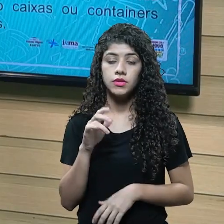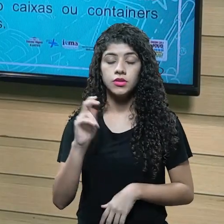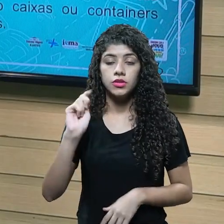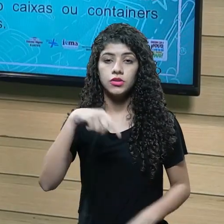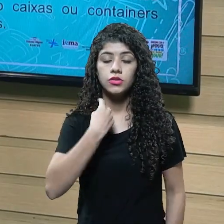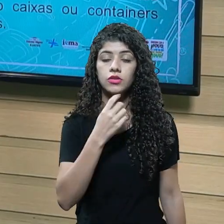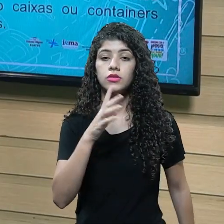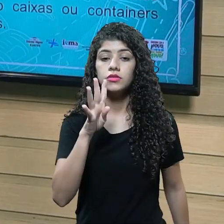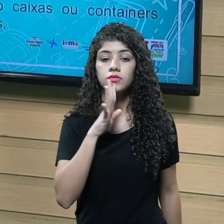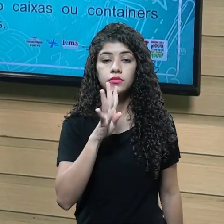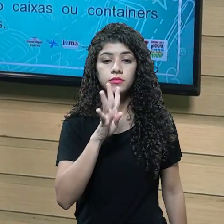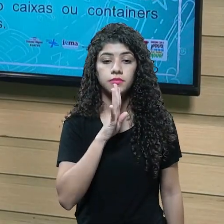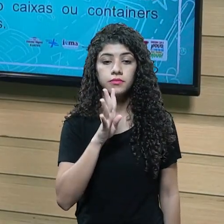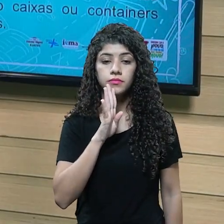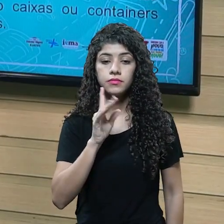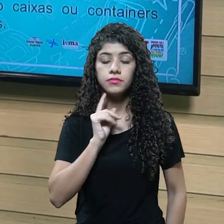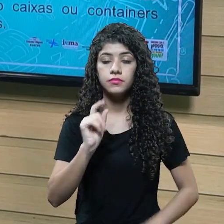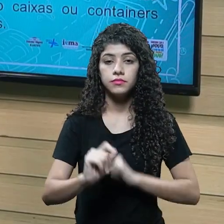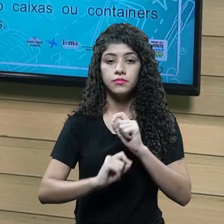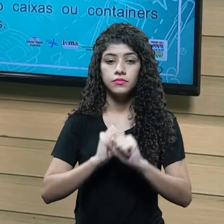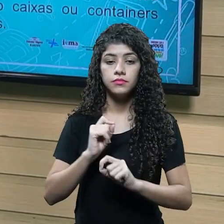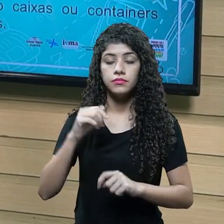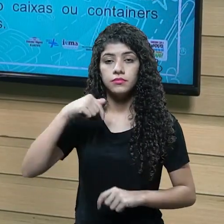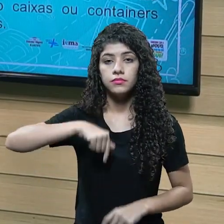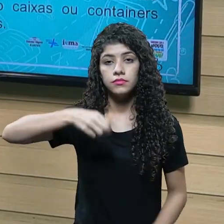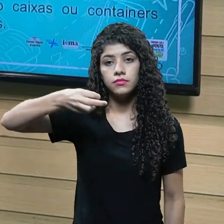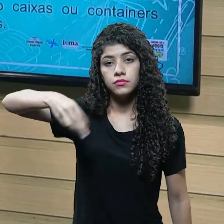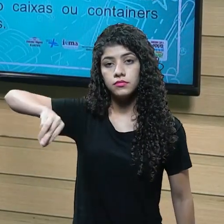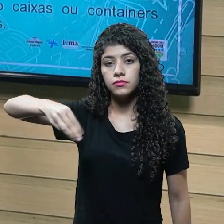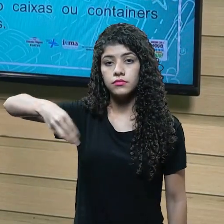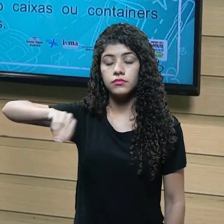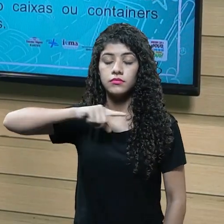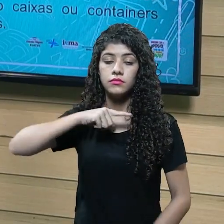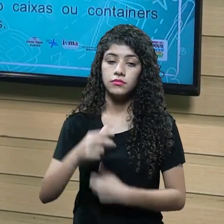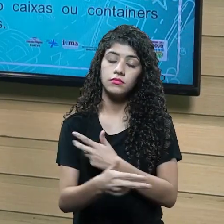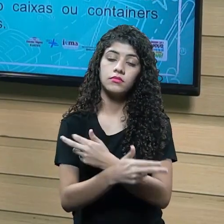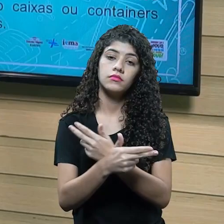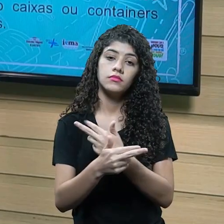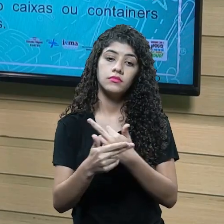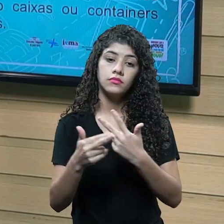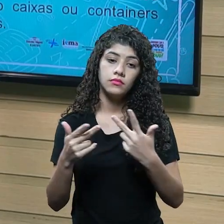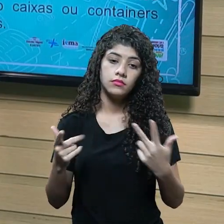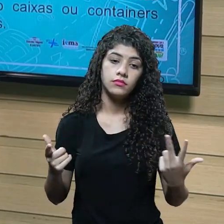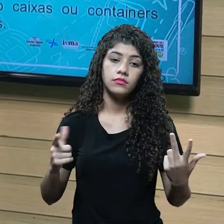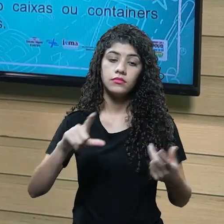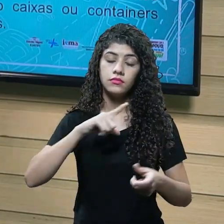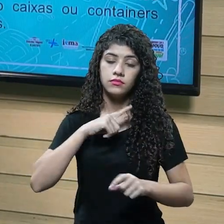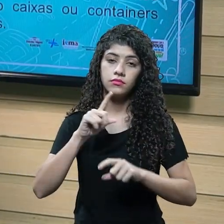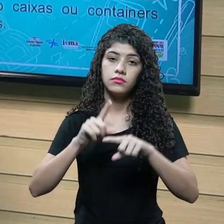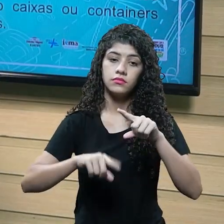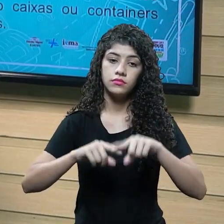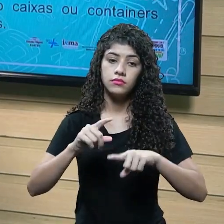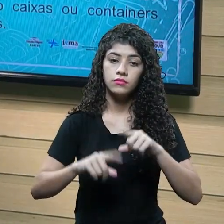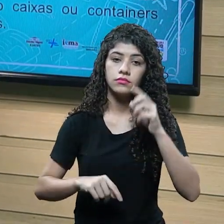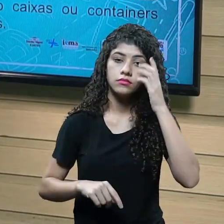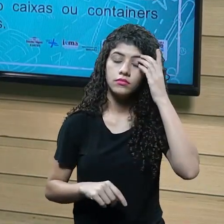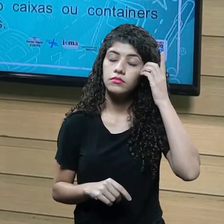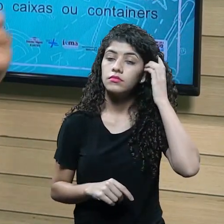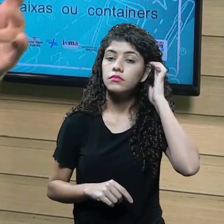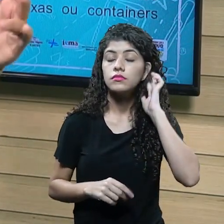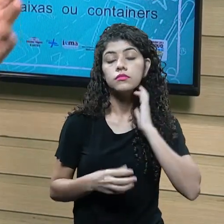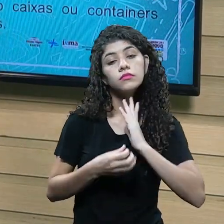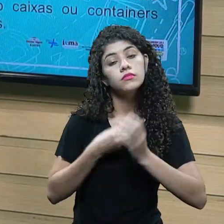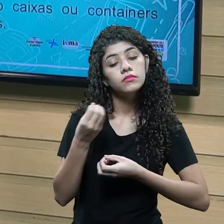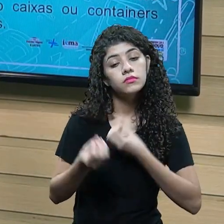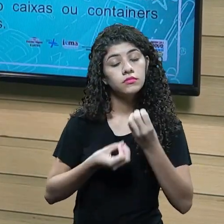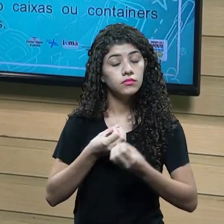Por exemplo, nós conhecemos no nosso estado muitas empresas atacadistas que oferecem esses produtos, ok? Então como é que pode ser?